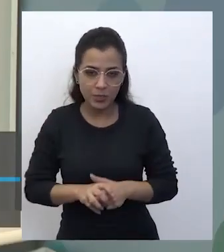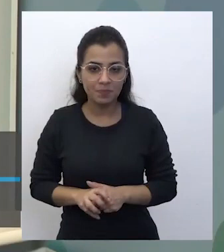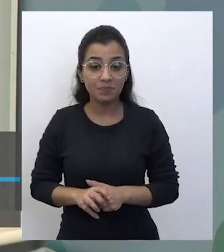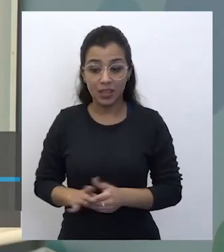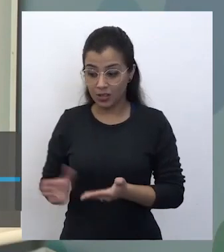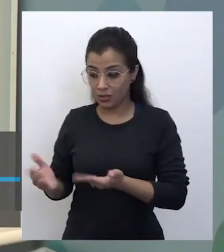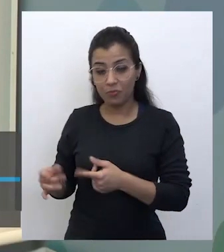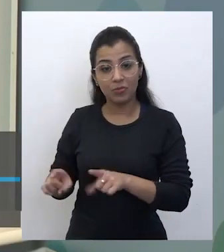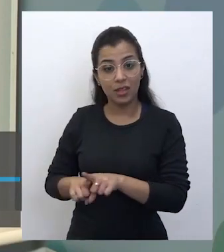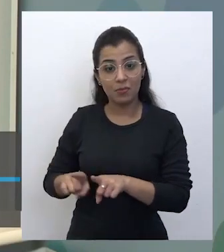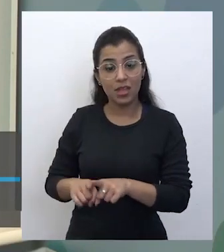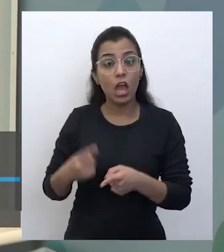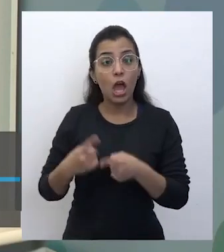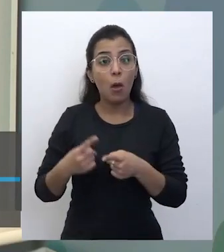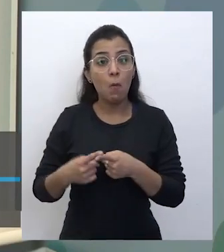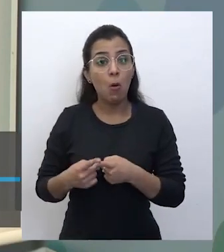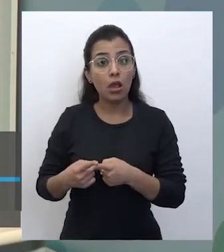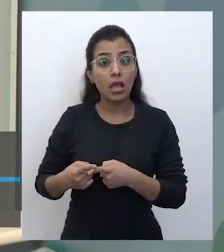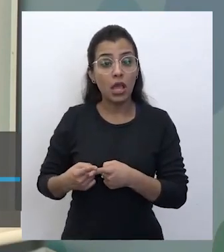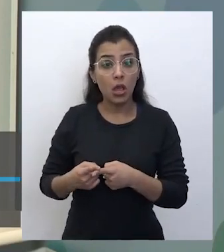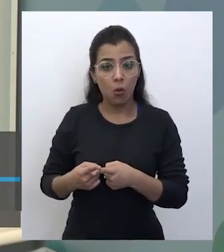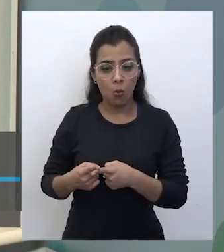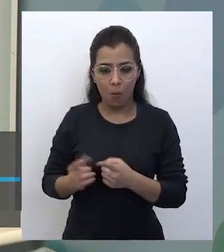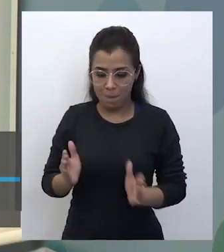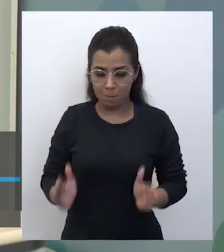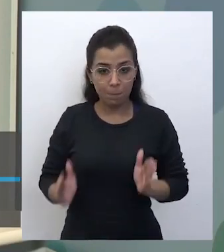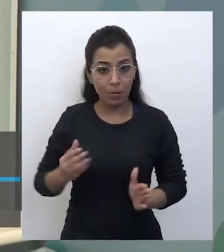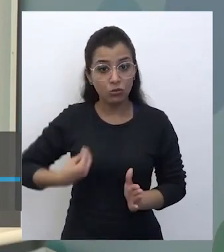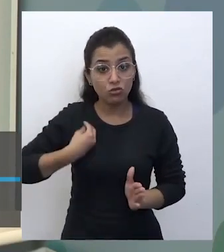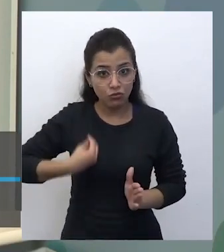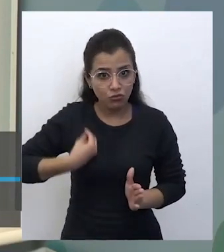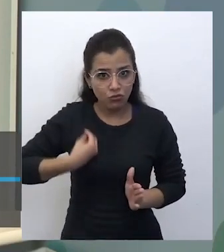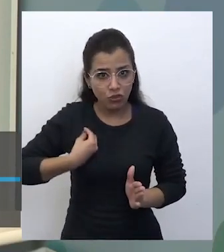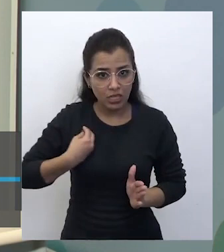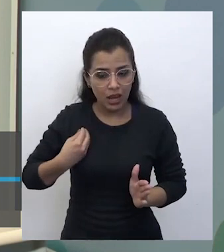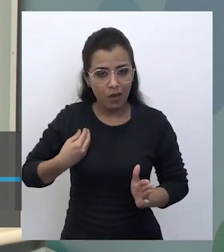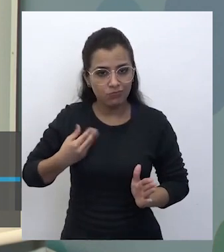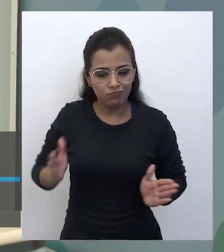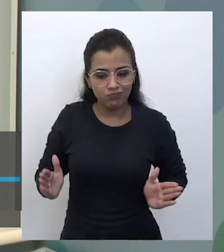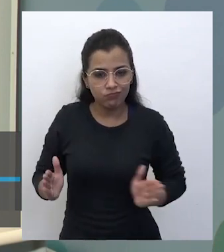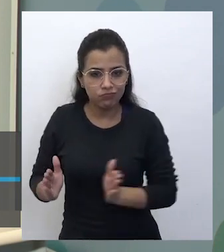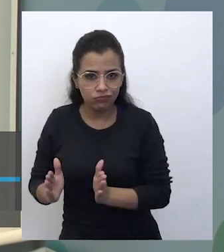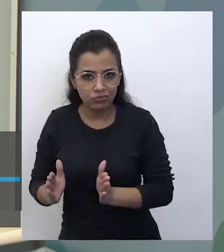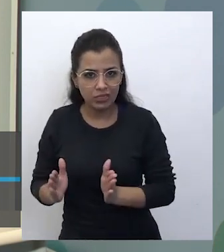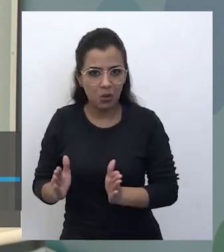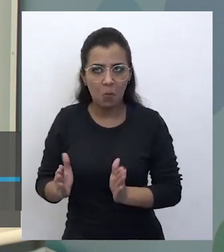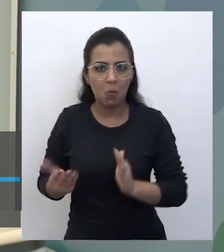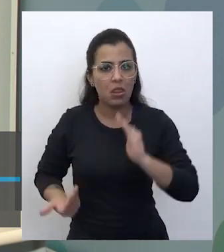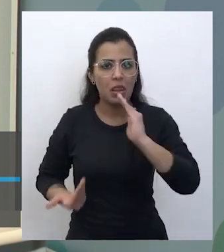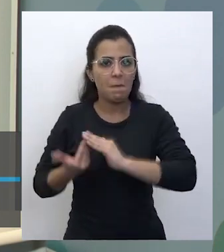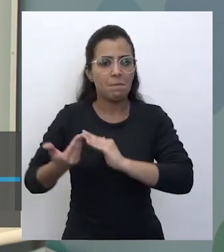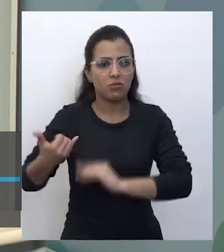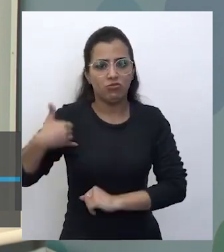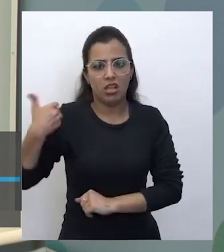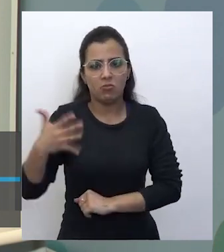neste período a vida era muito mais curta. As pessoas viviam uma expectativa média de vida, 30, 40 anos